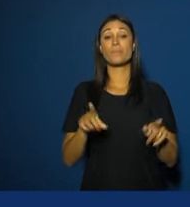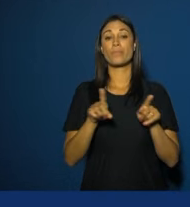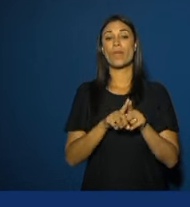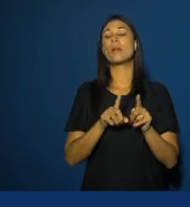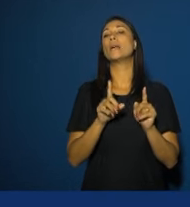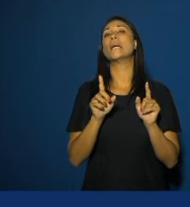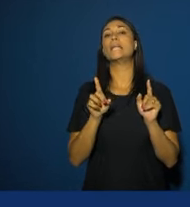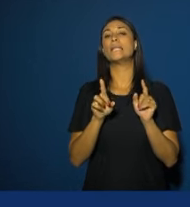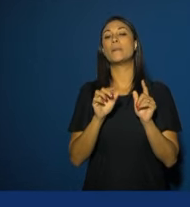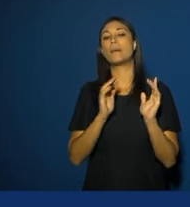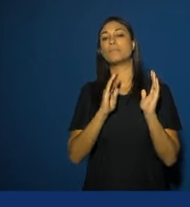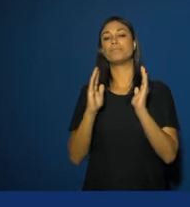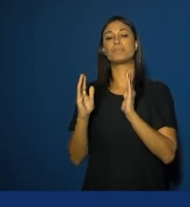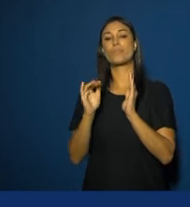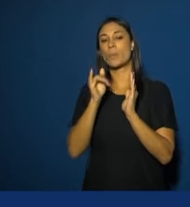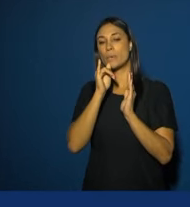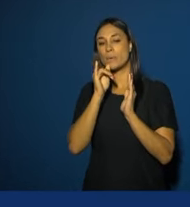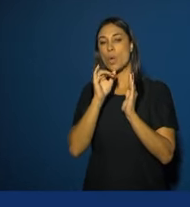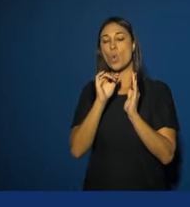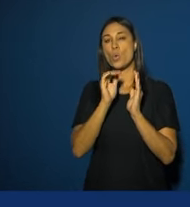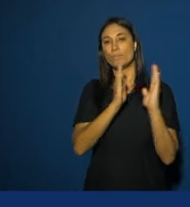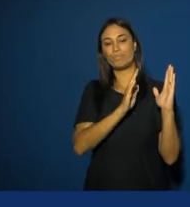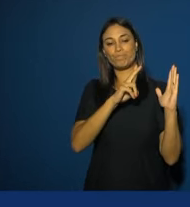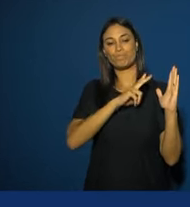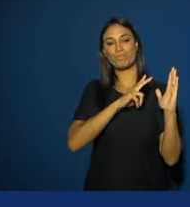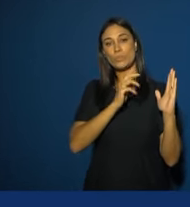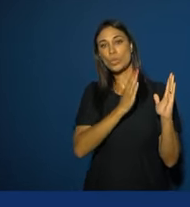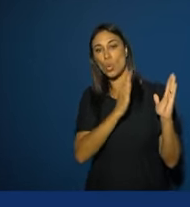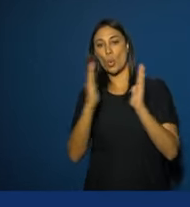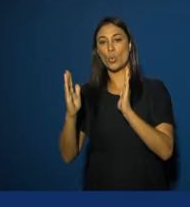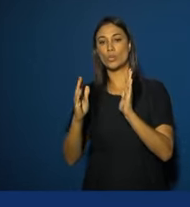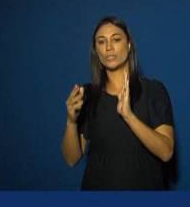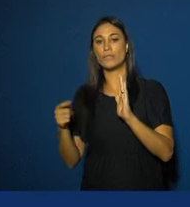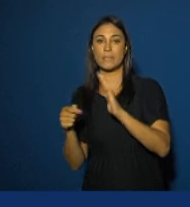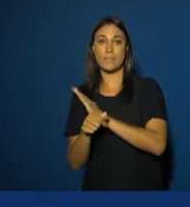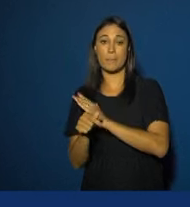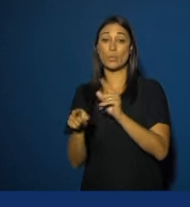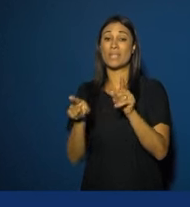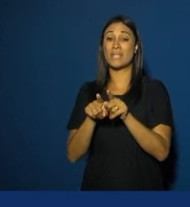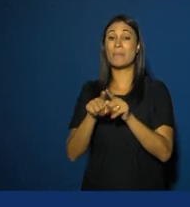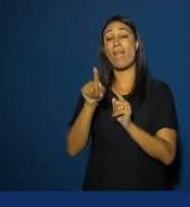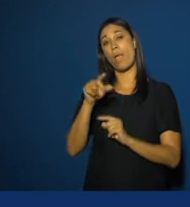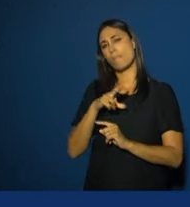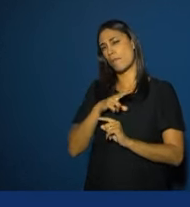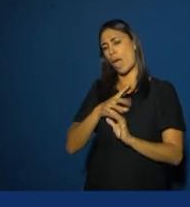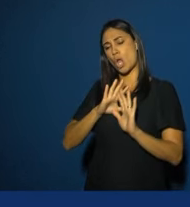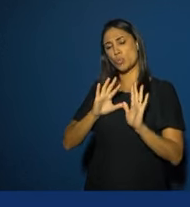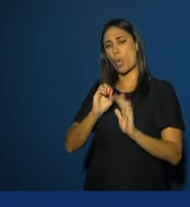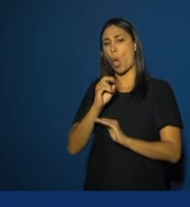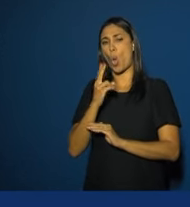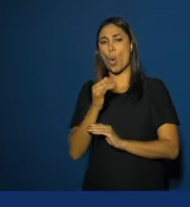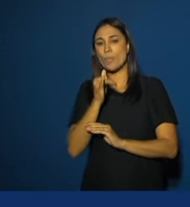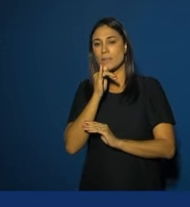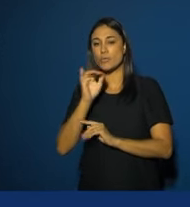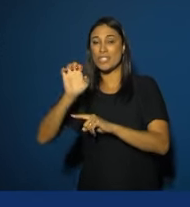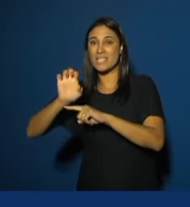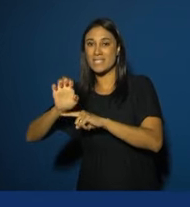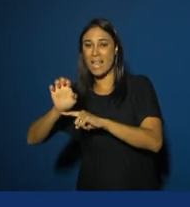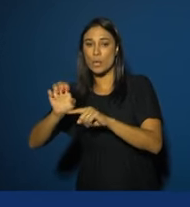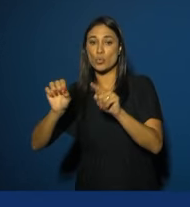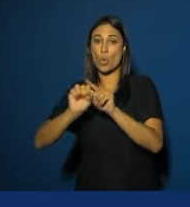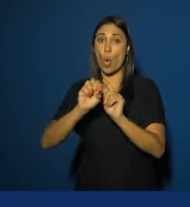Parte disso está na categoria de privado, outra parte está na categoria de financiamento, que também é privado, ou de estados e